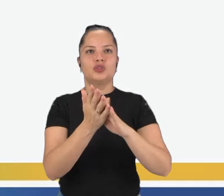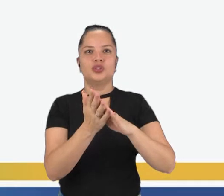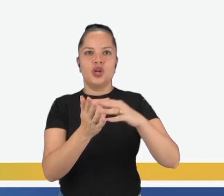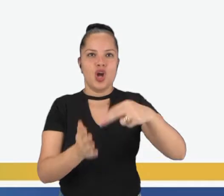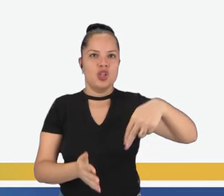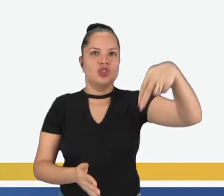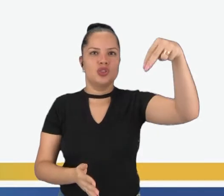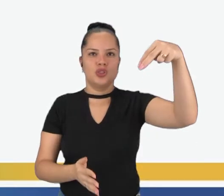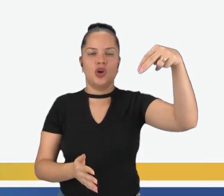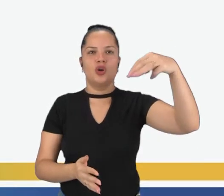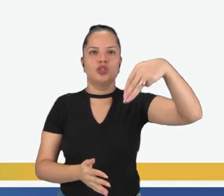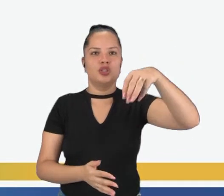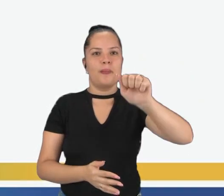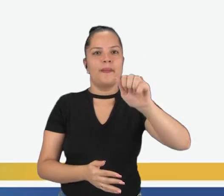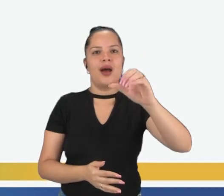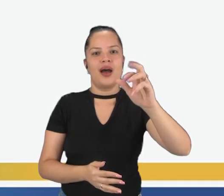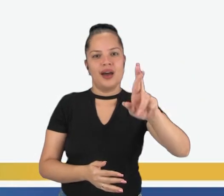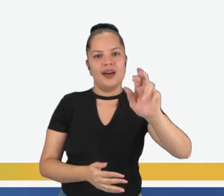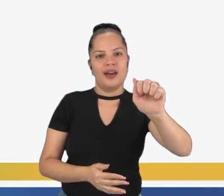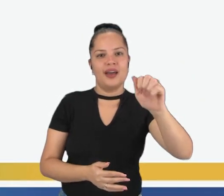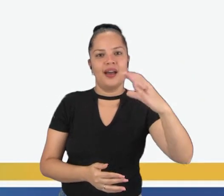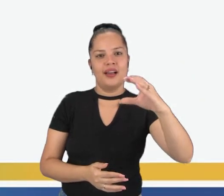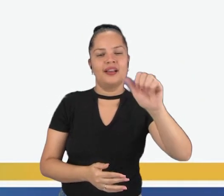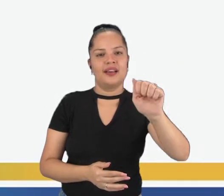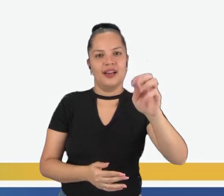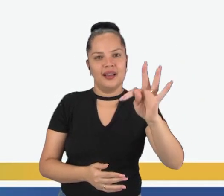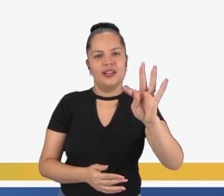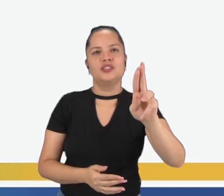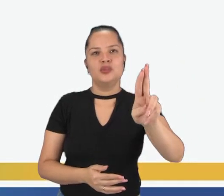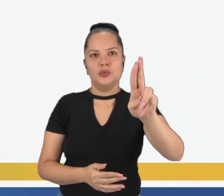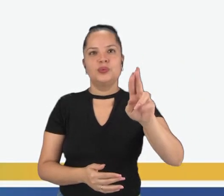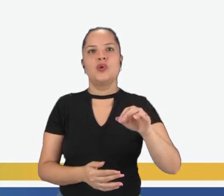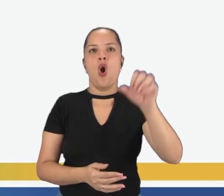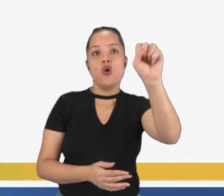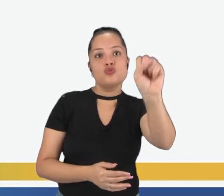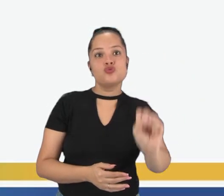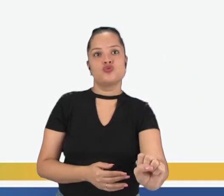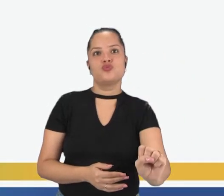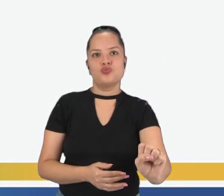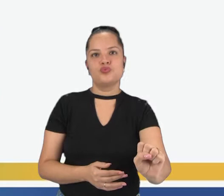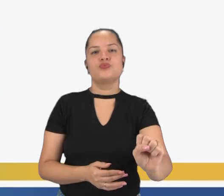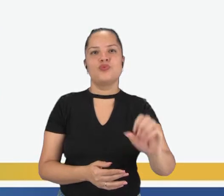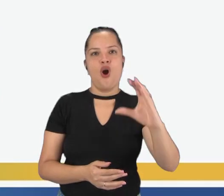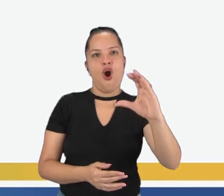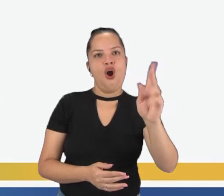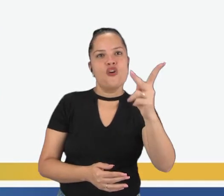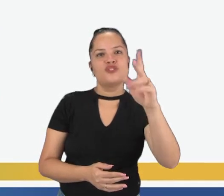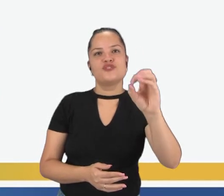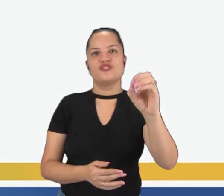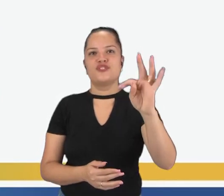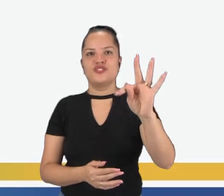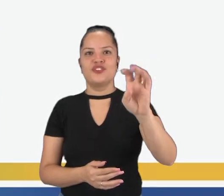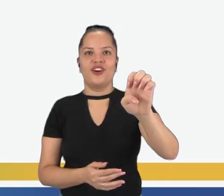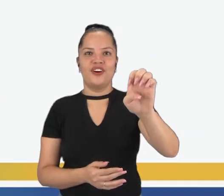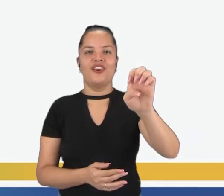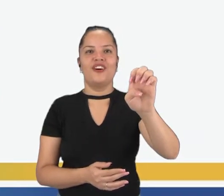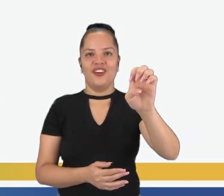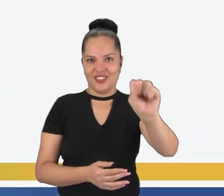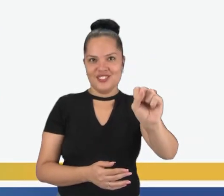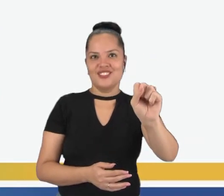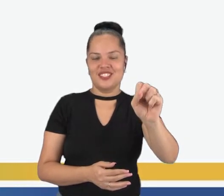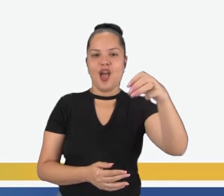maracatu, a marujada. No Sul nós temos o xote, a milonga, a havaneira, né? Outro ritmo